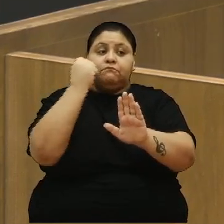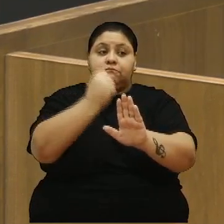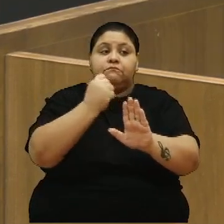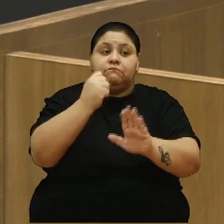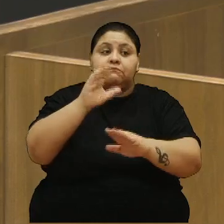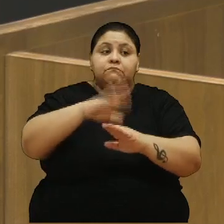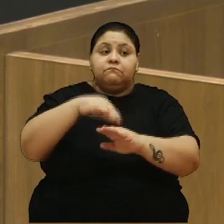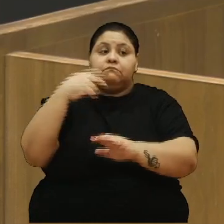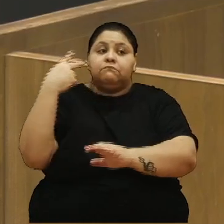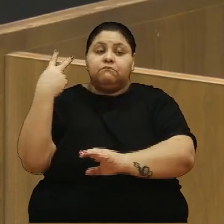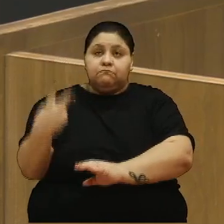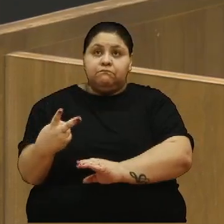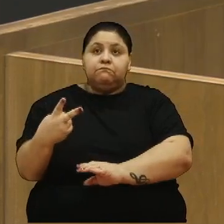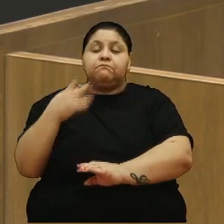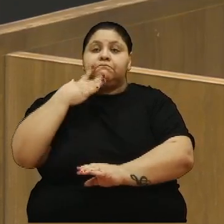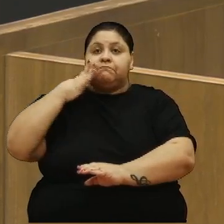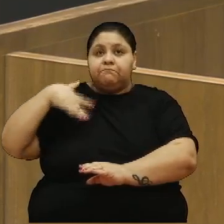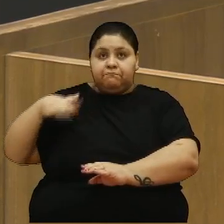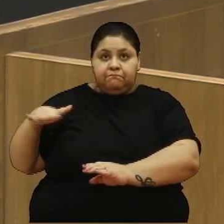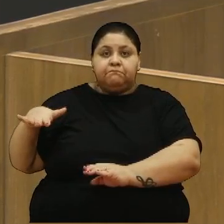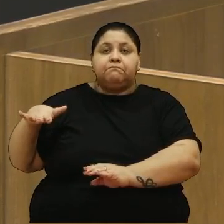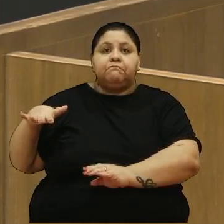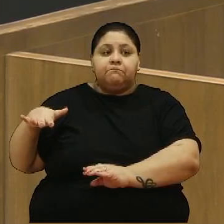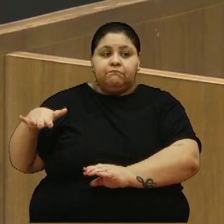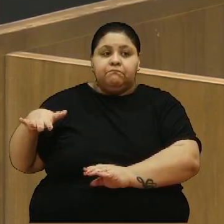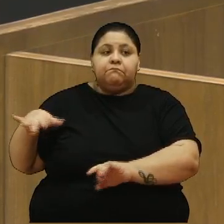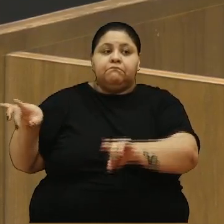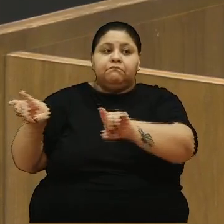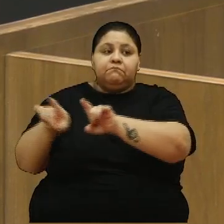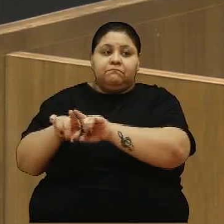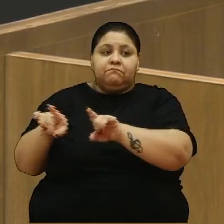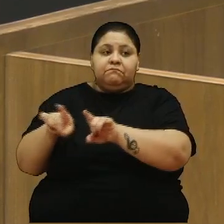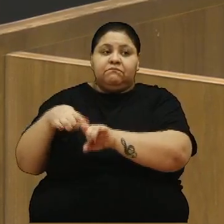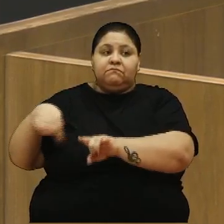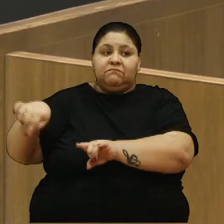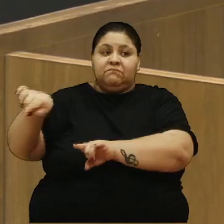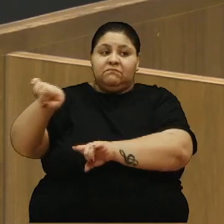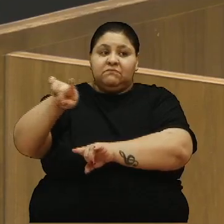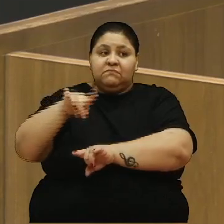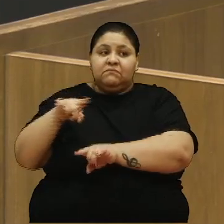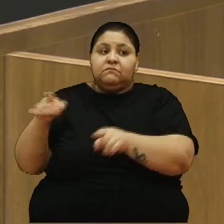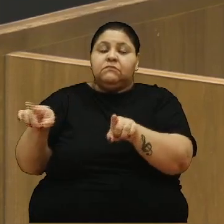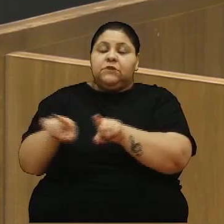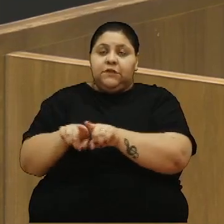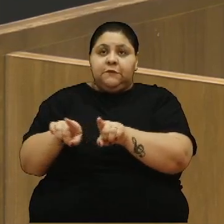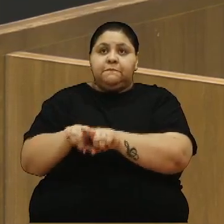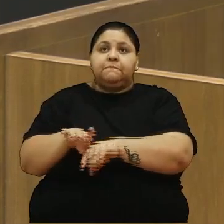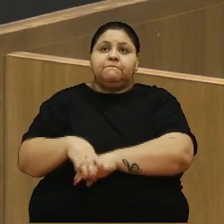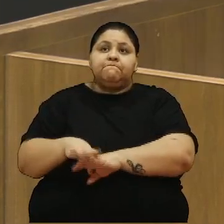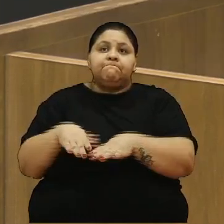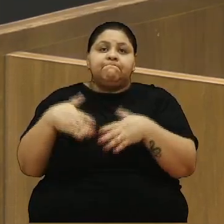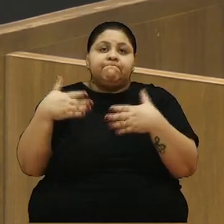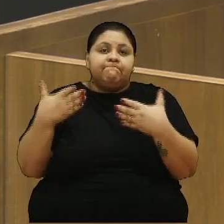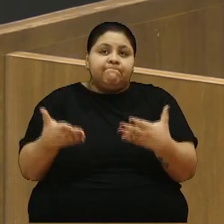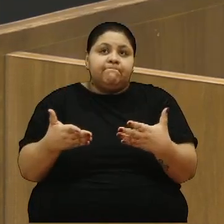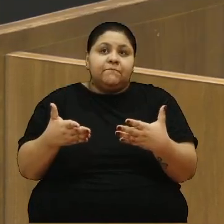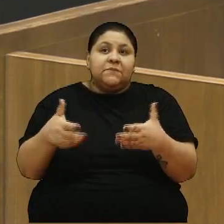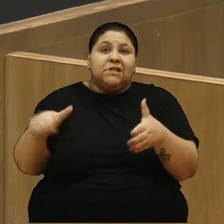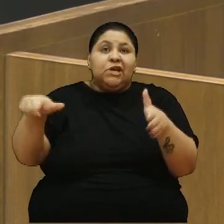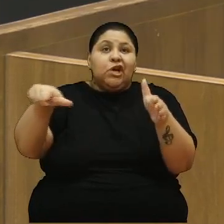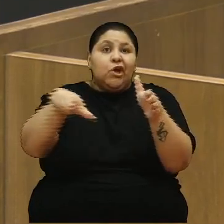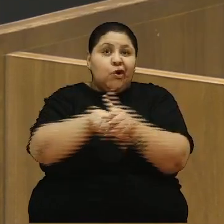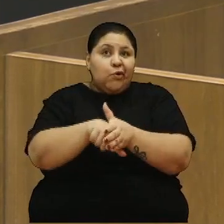2 crianças ficaram machucadas que foram internadas no hospital. Então, parece que o pior